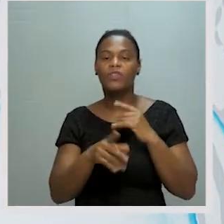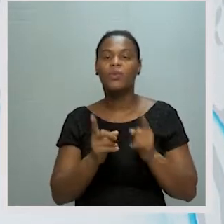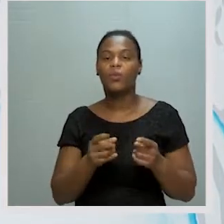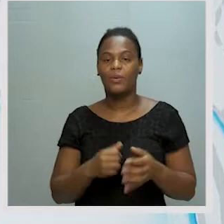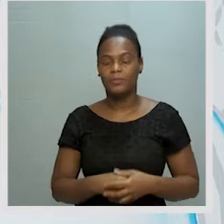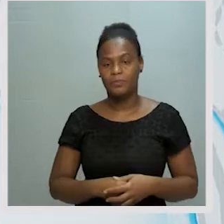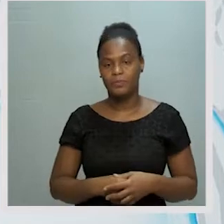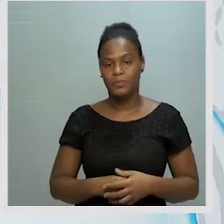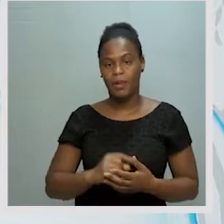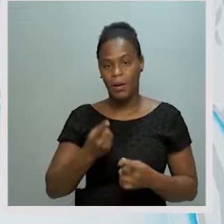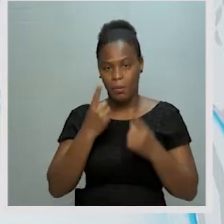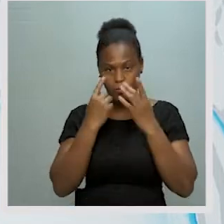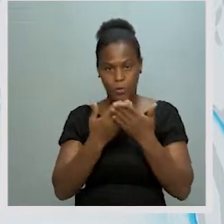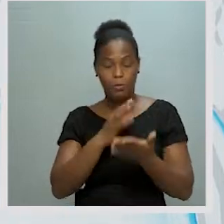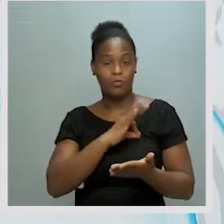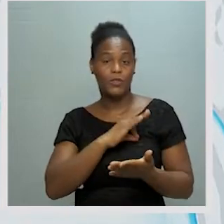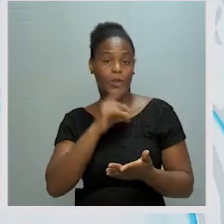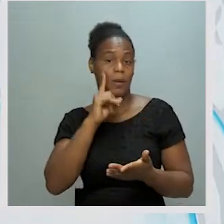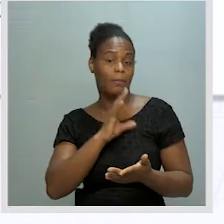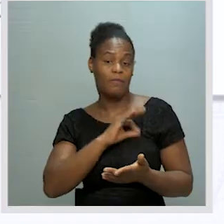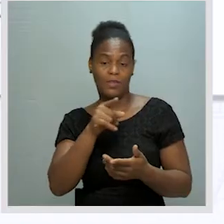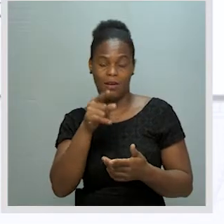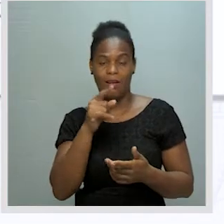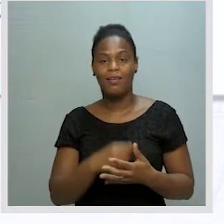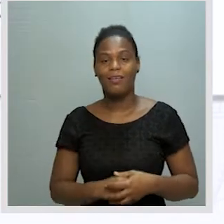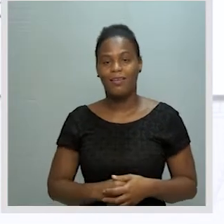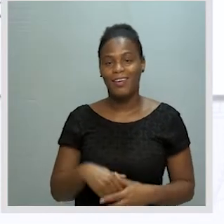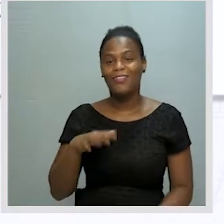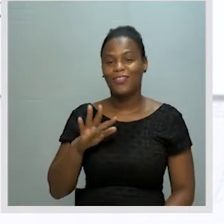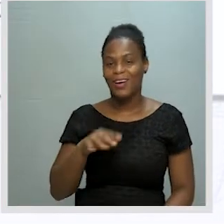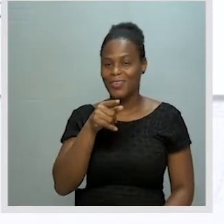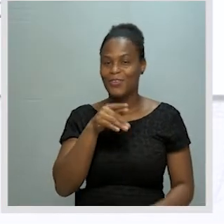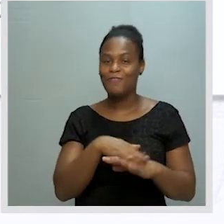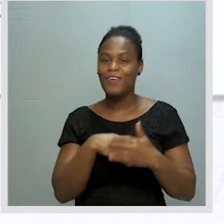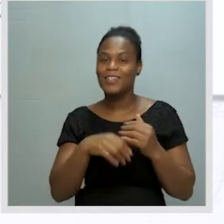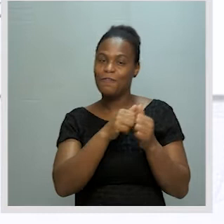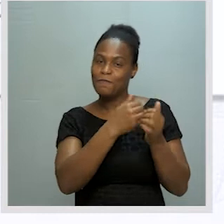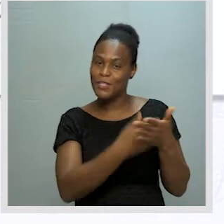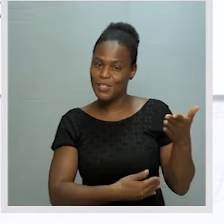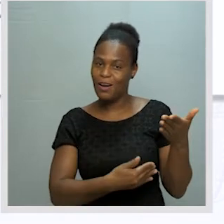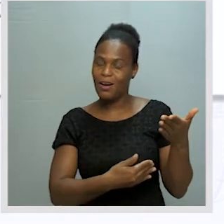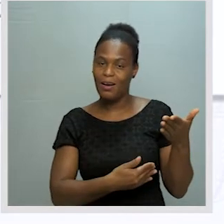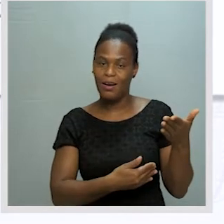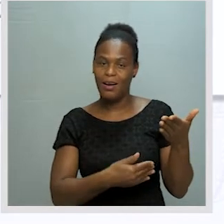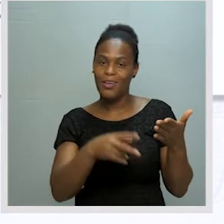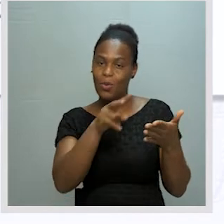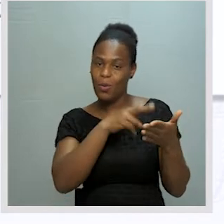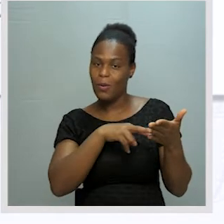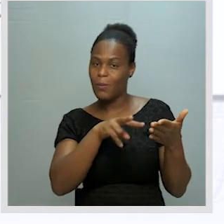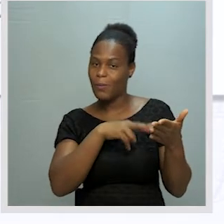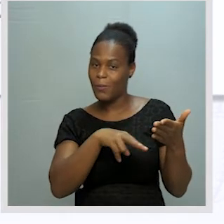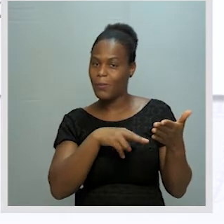para apresentar aos vossos professores e às vossas professoras. Está ali. Faça uma ficha de